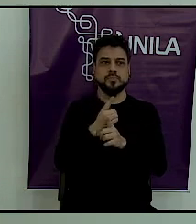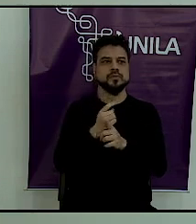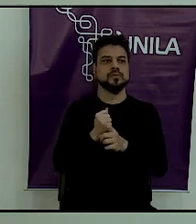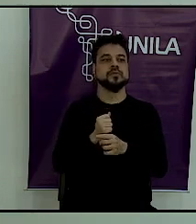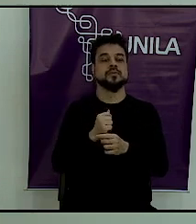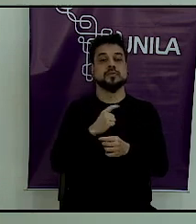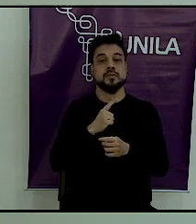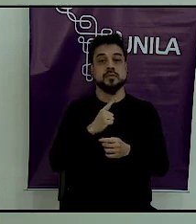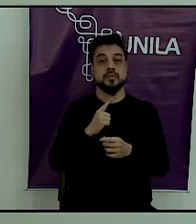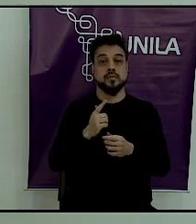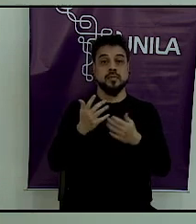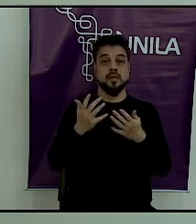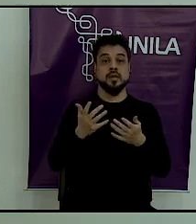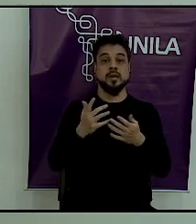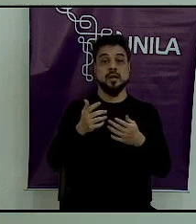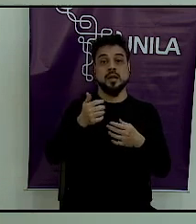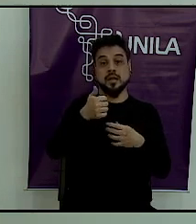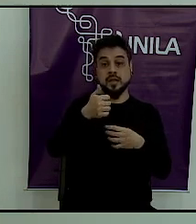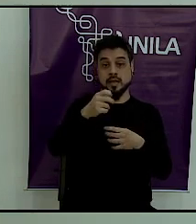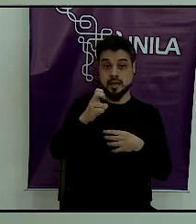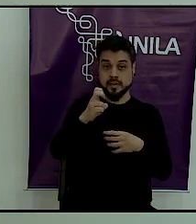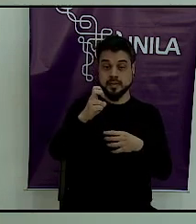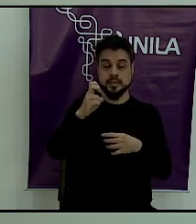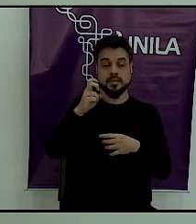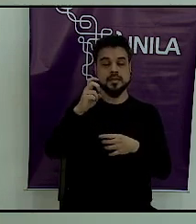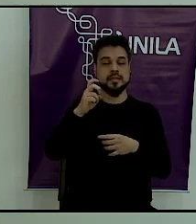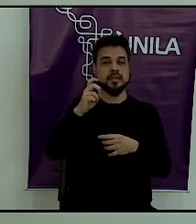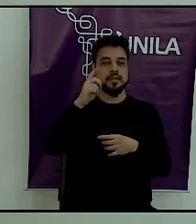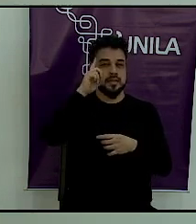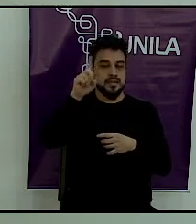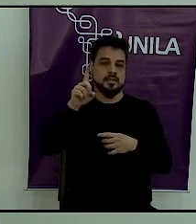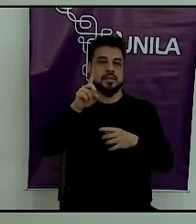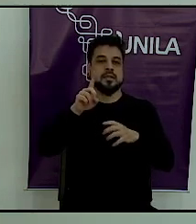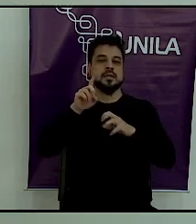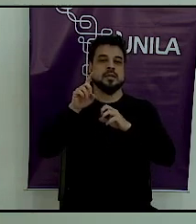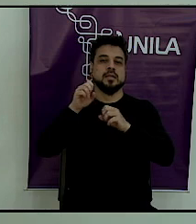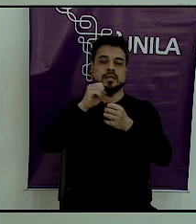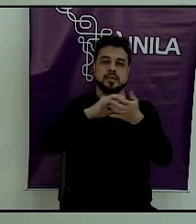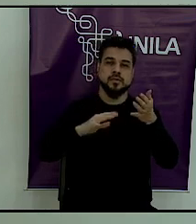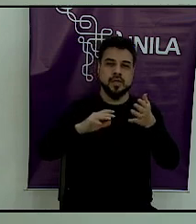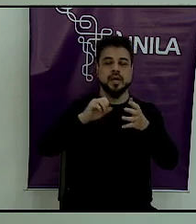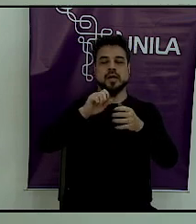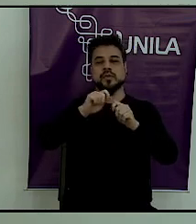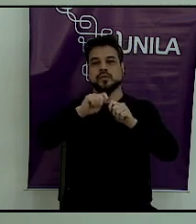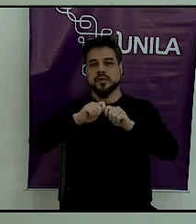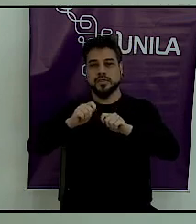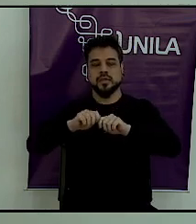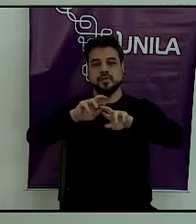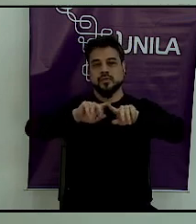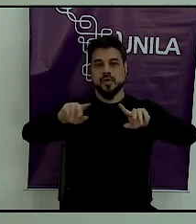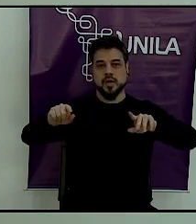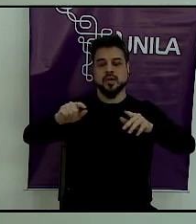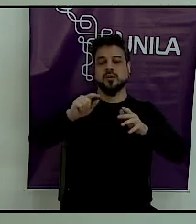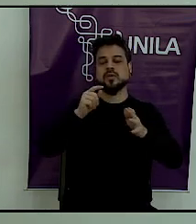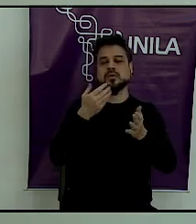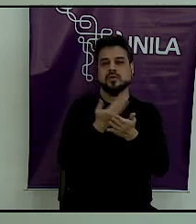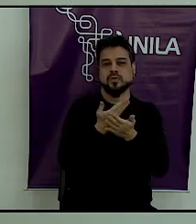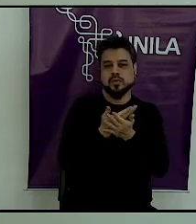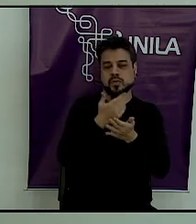chamando de uma quinzena de atividades e ações acadêmicas, institucionais,